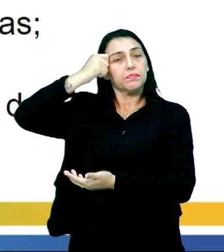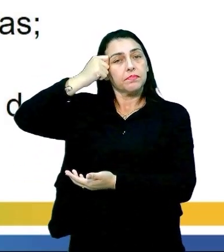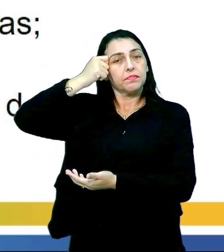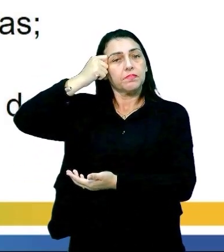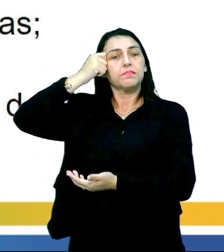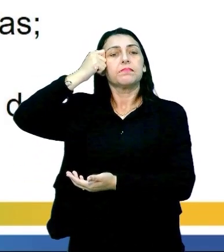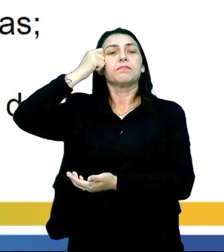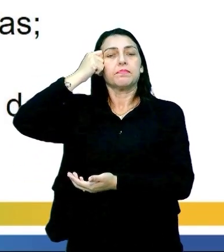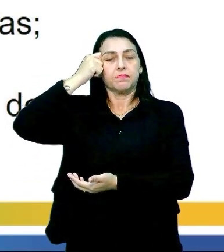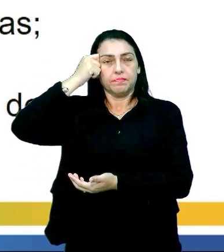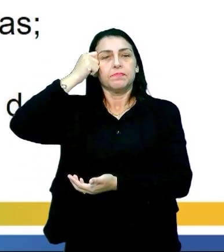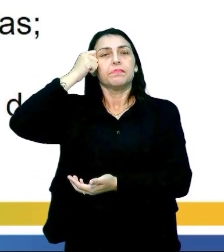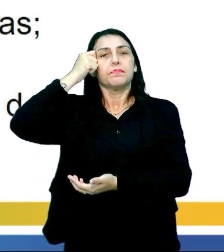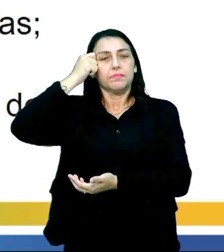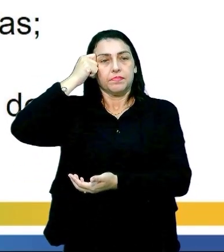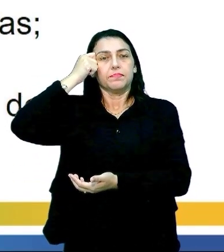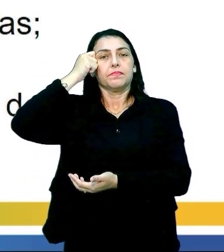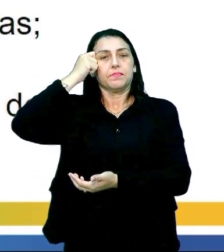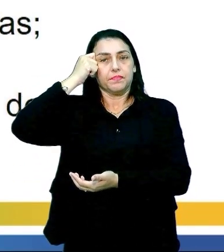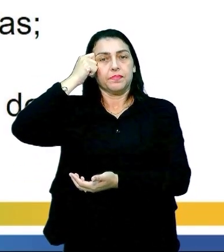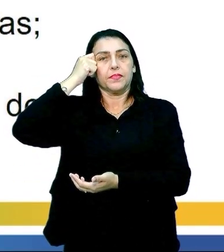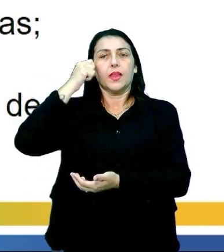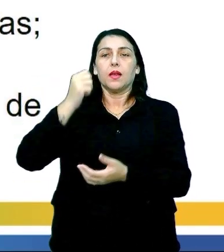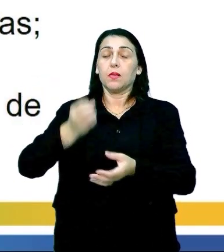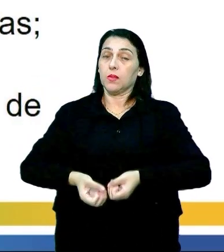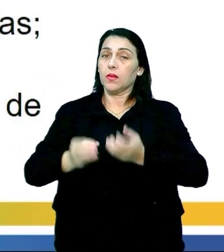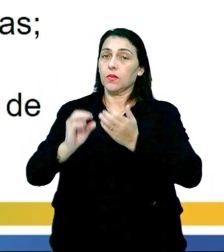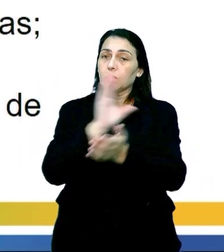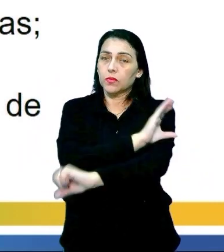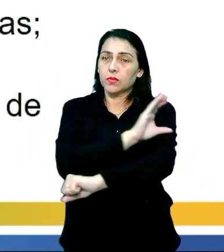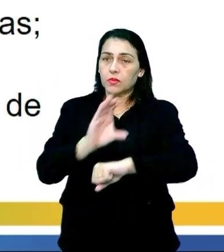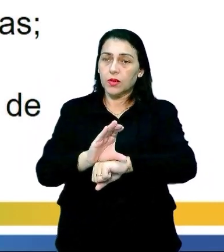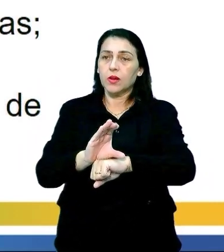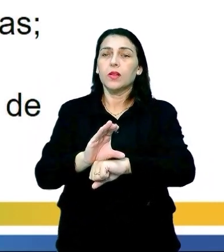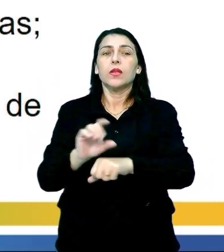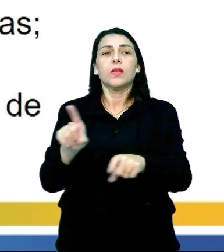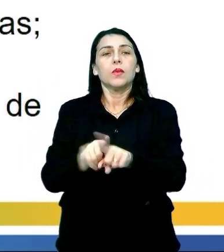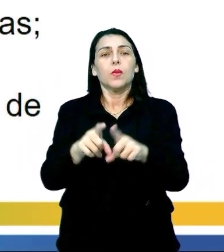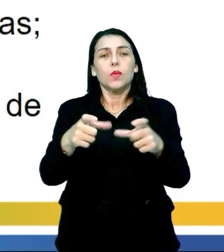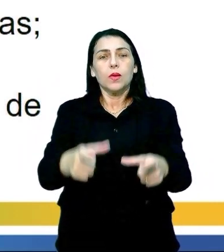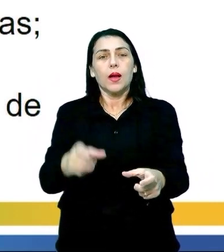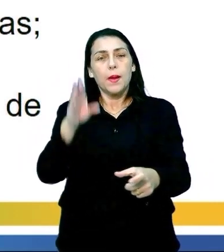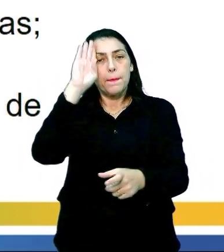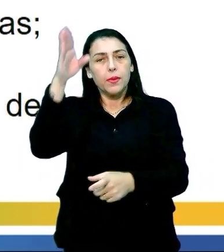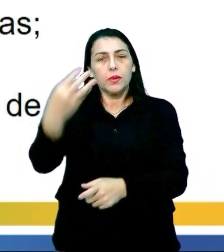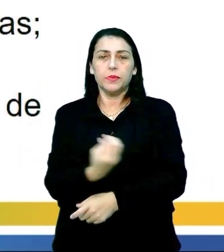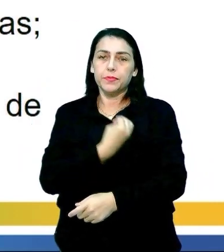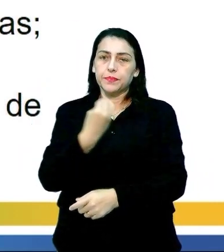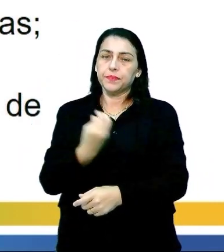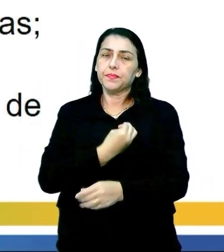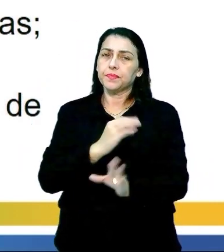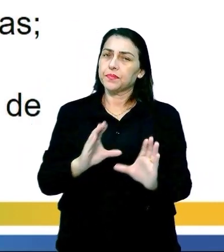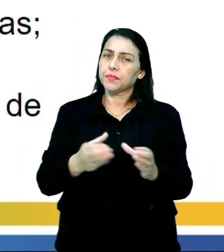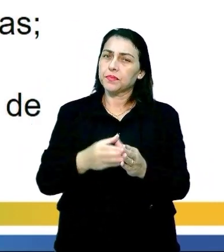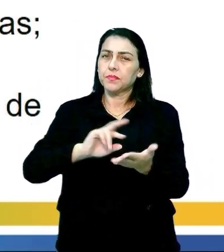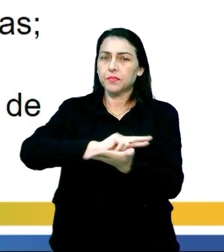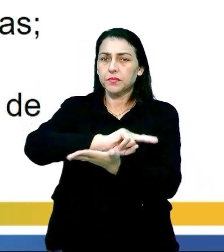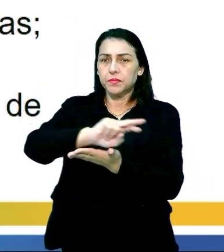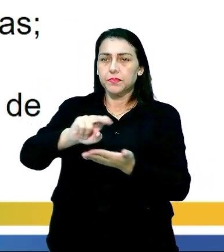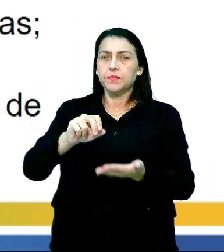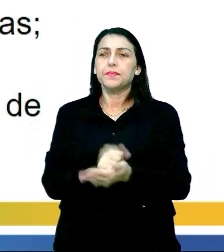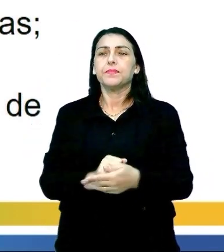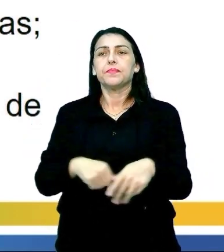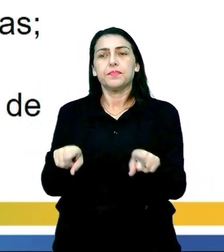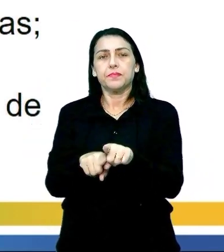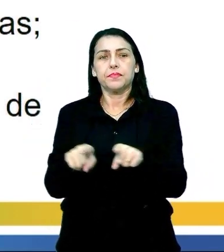gente já está entrando no aspecto da dança afro, que é uma manifestação cultural que ocupa um lugar fundamental na vida de muitas